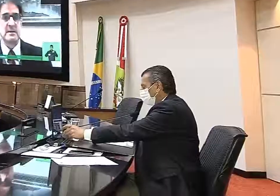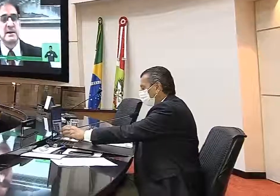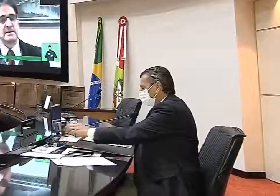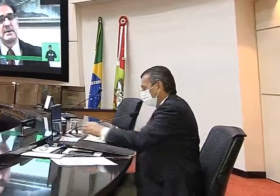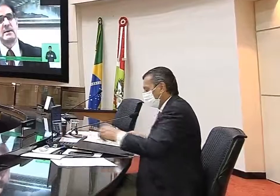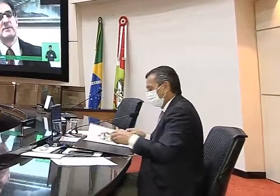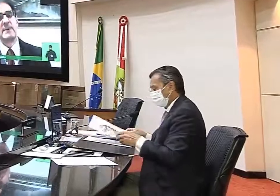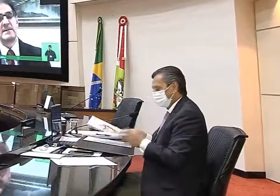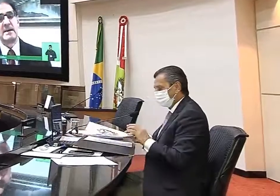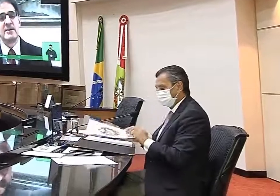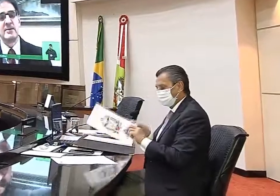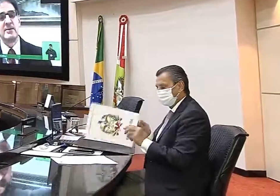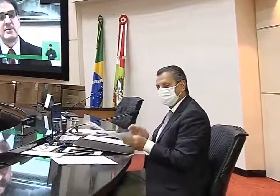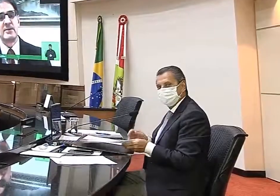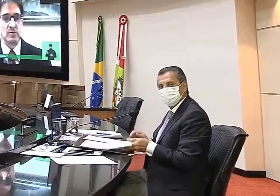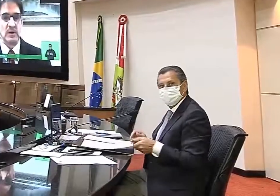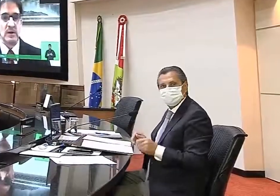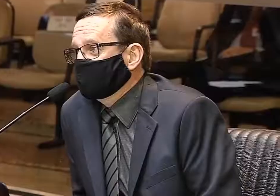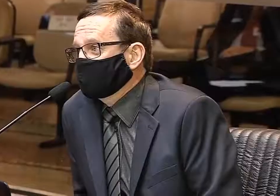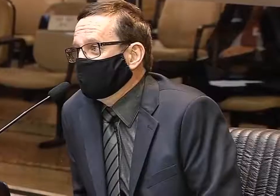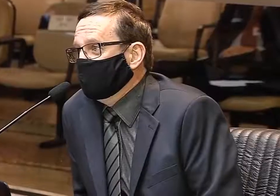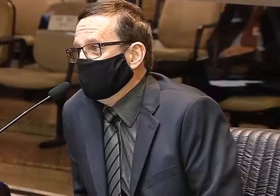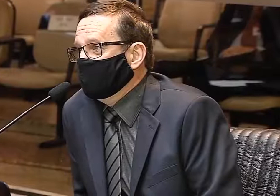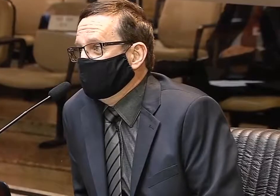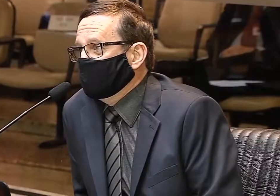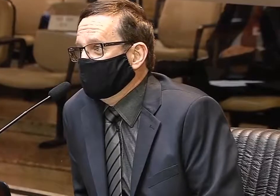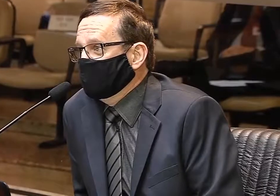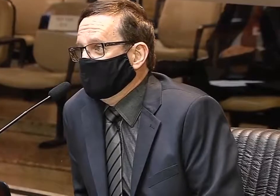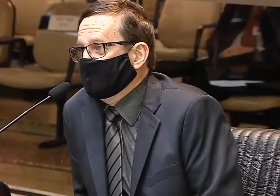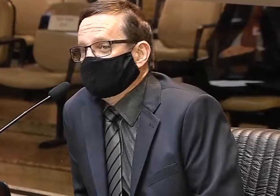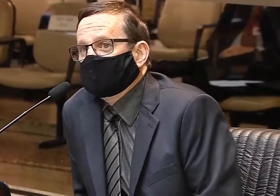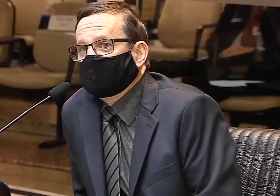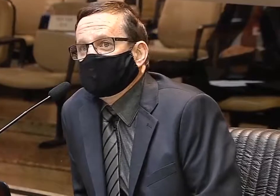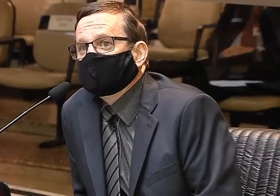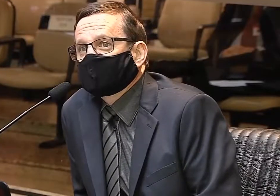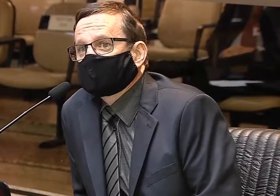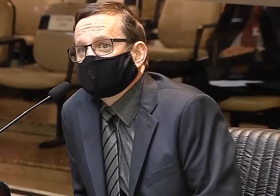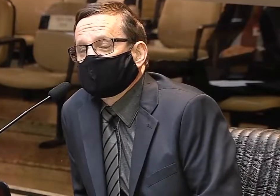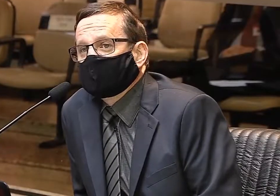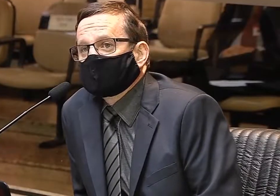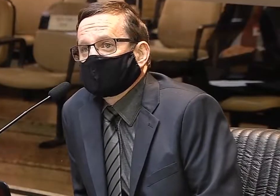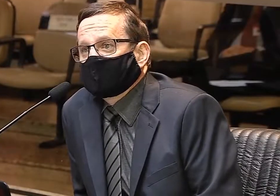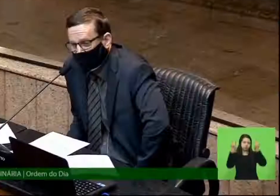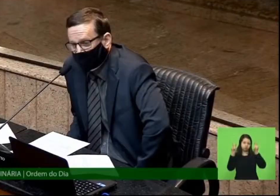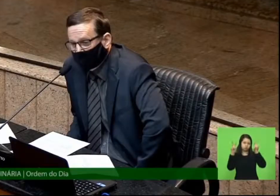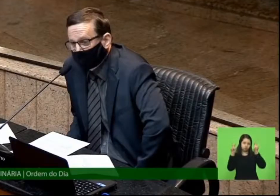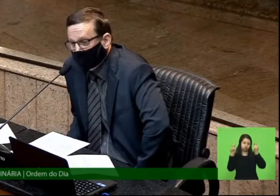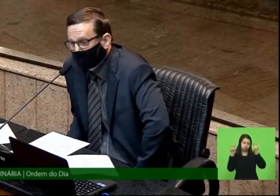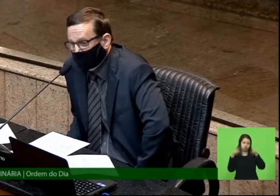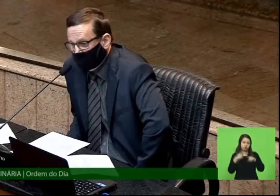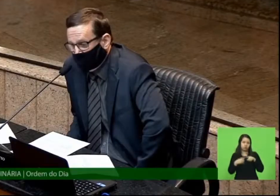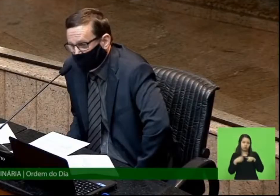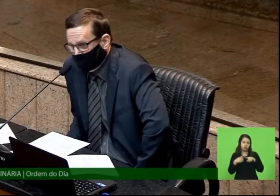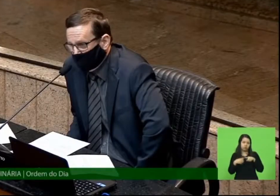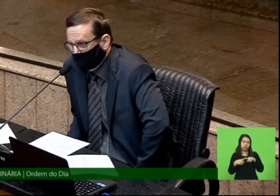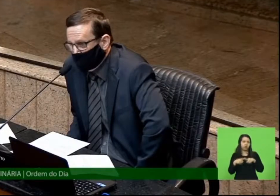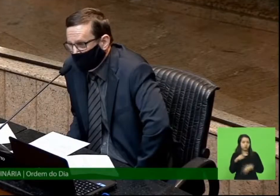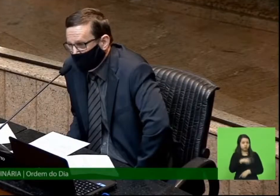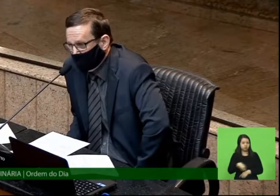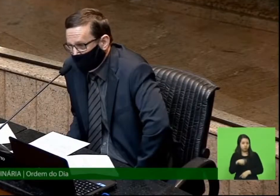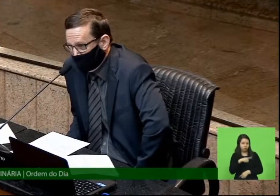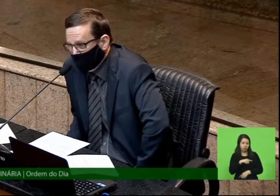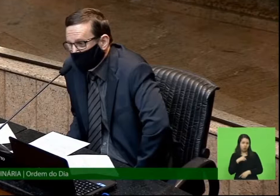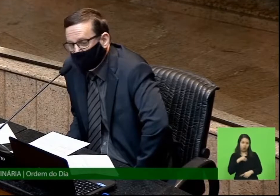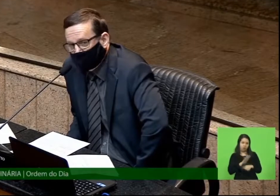os parlamentares questionaram a decisão e aprovaram um requerimento apresentado pelo deputado Jair Mioto. É claro, não somos a